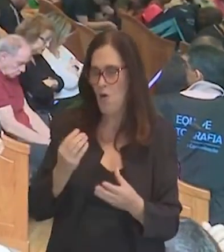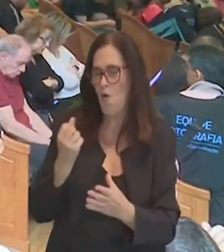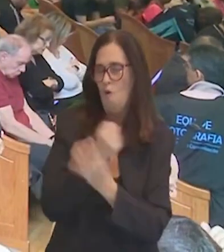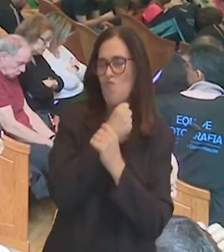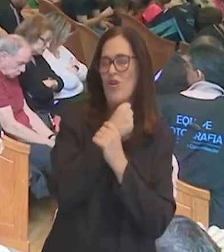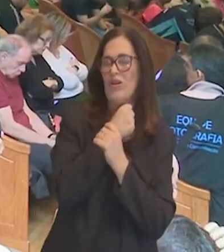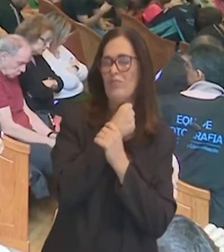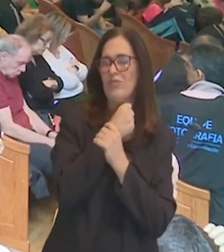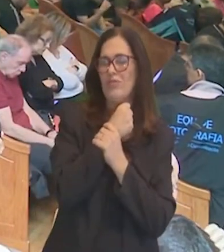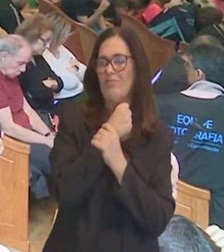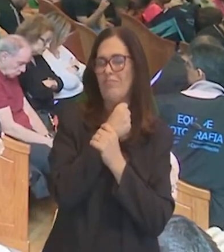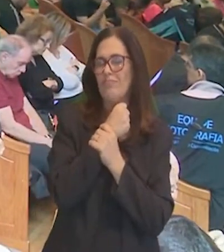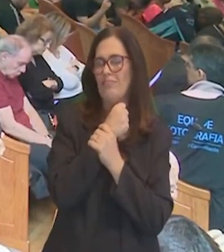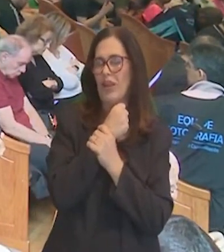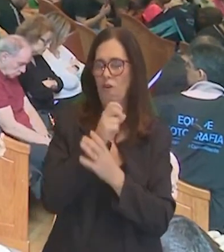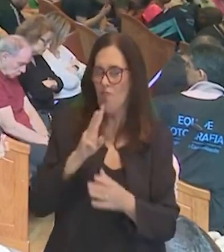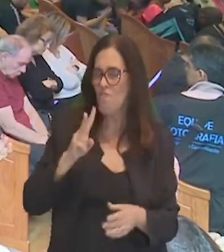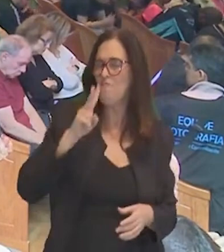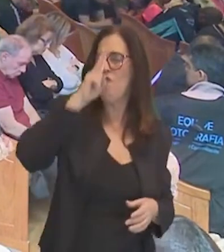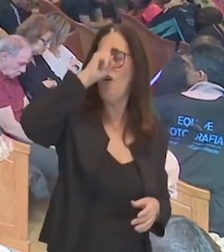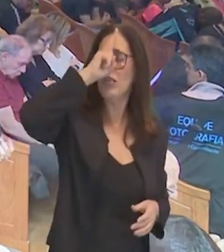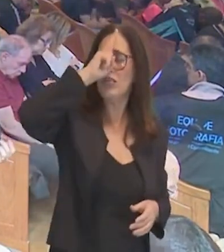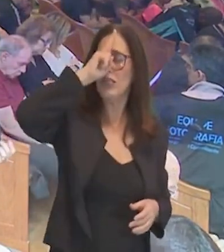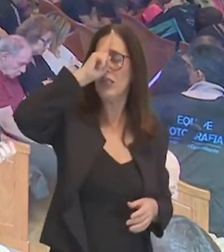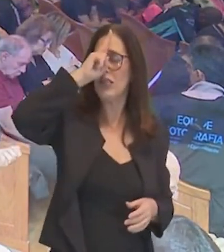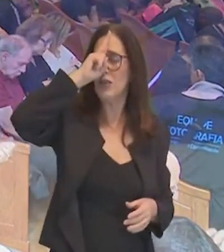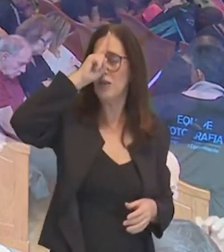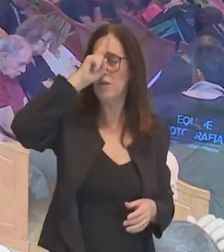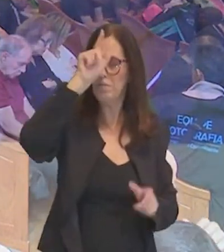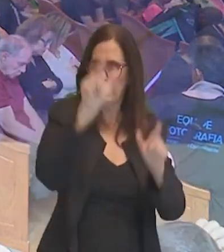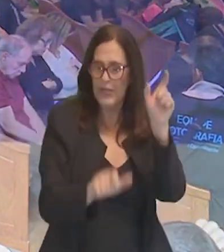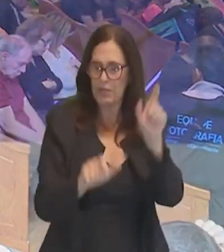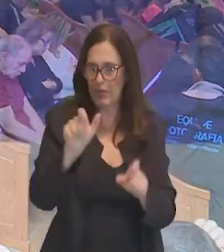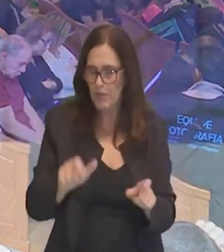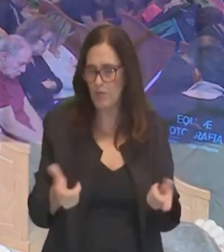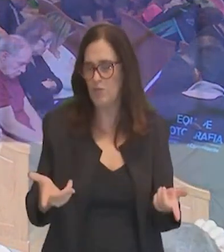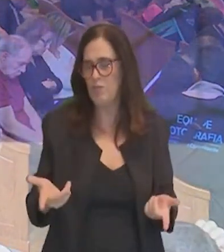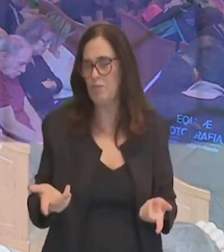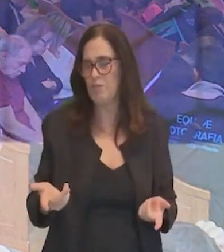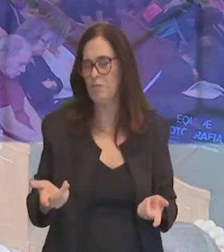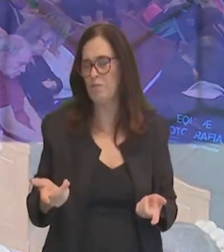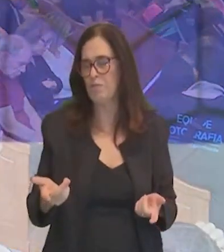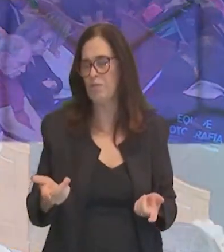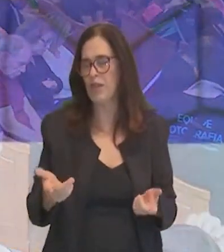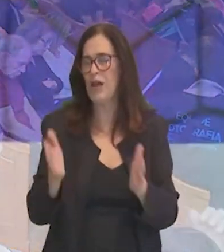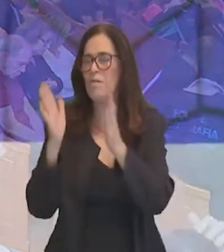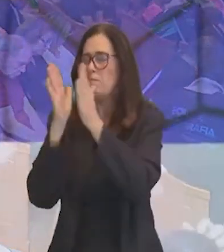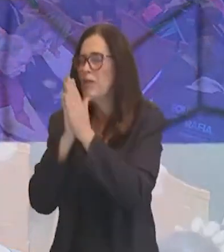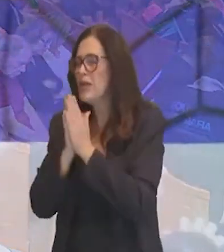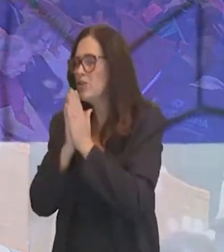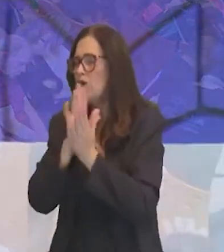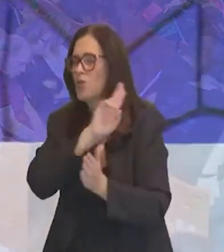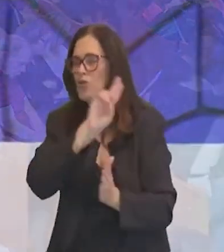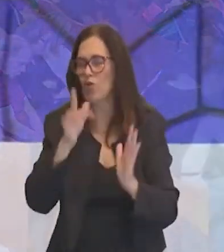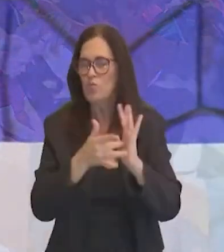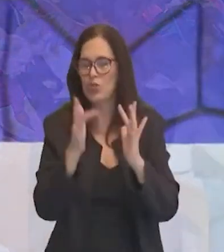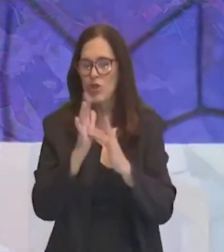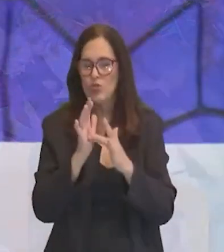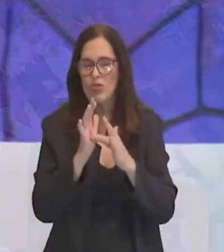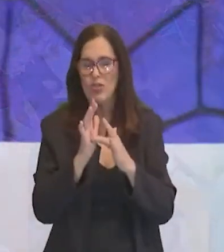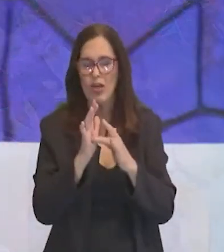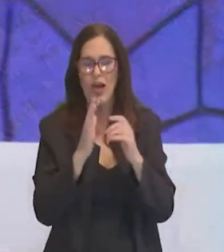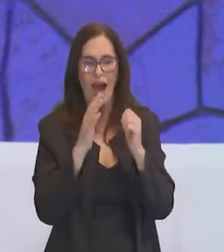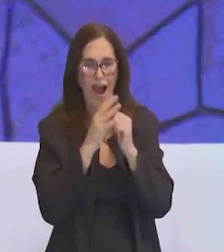confiança, força para essa jornada. É isso que eu te peço, em nome de